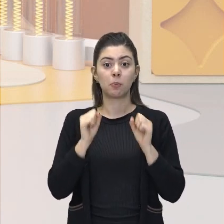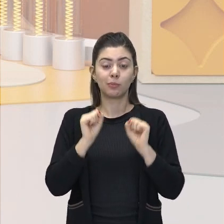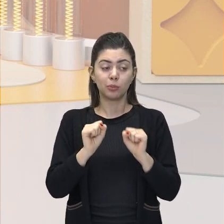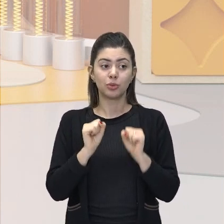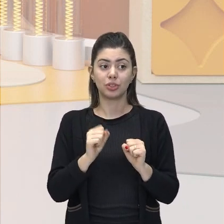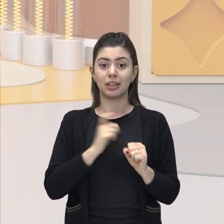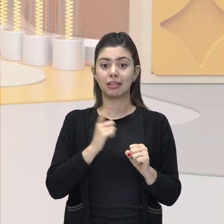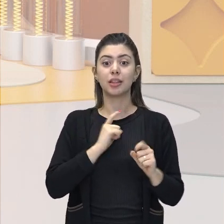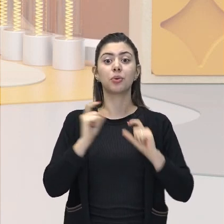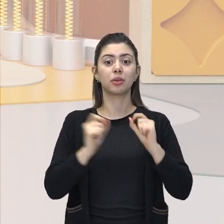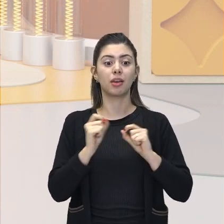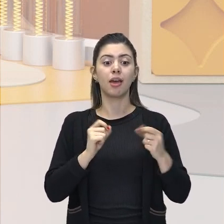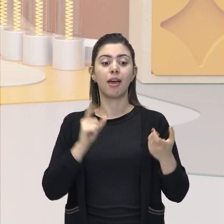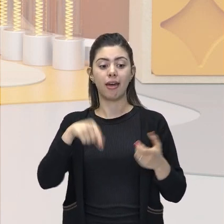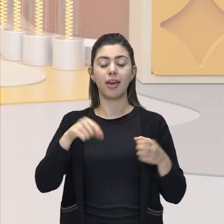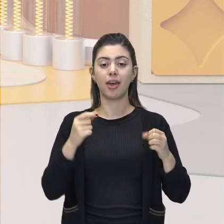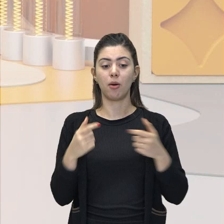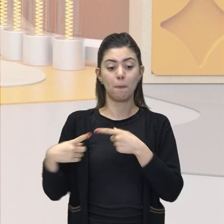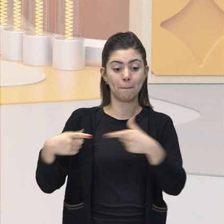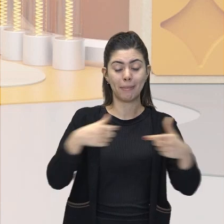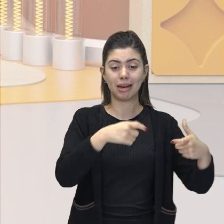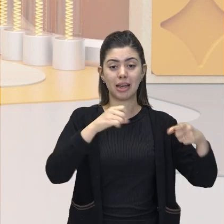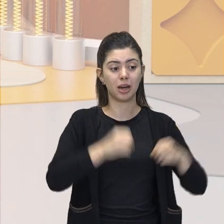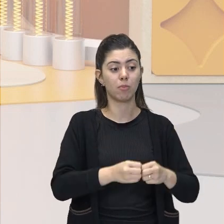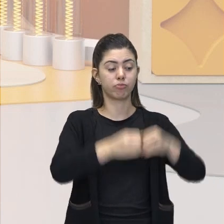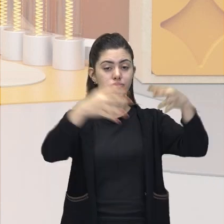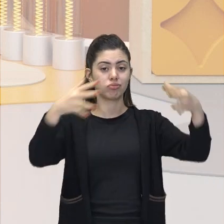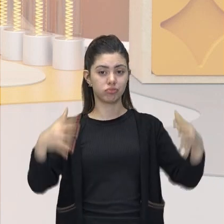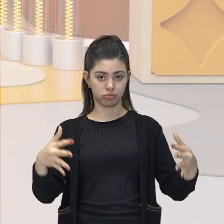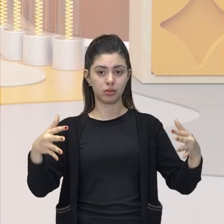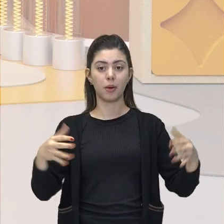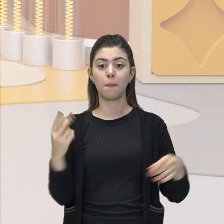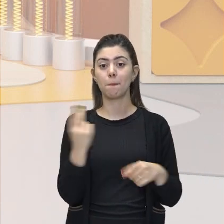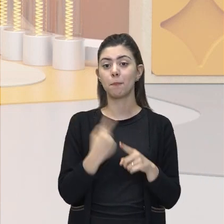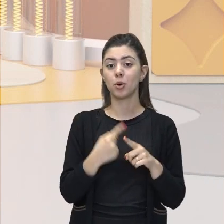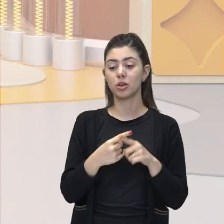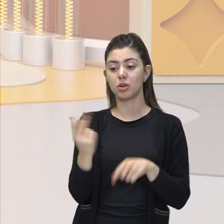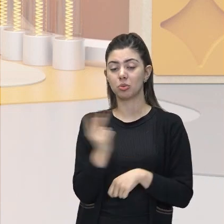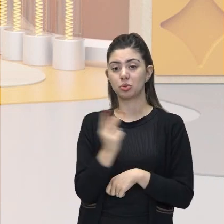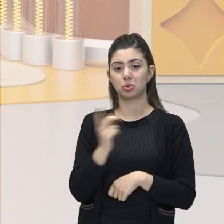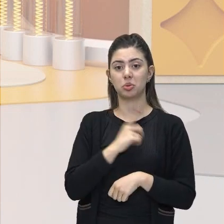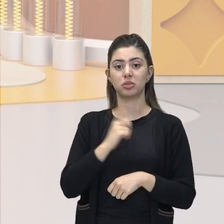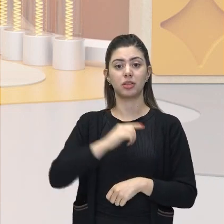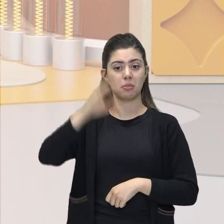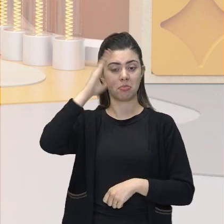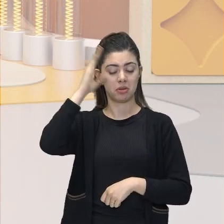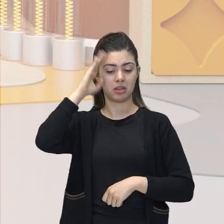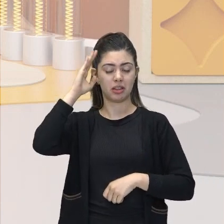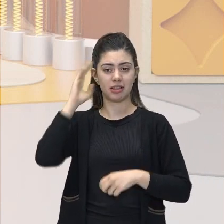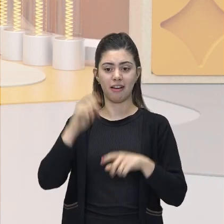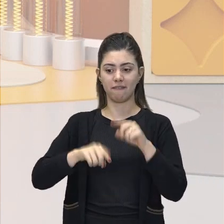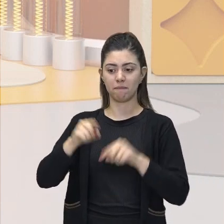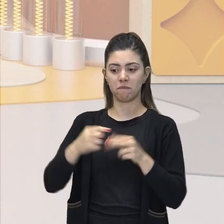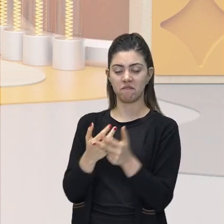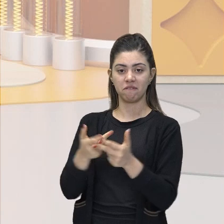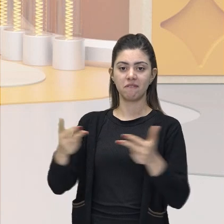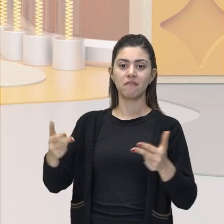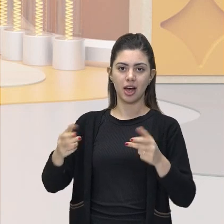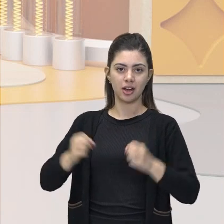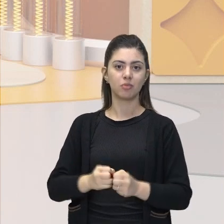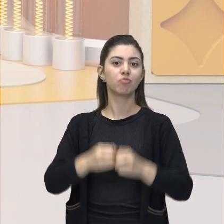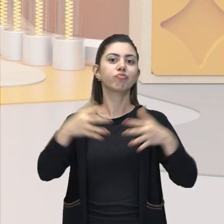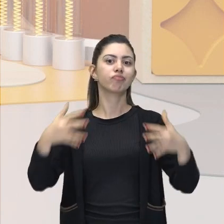guerra nuclear, já que essas duas superpotências têm um poder militar, de uma forma geral, muito intenso, e nuclear